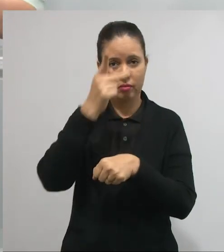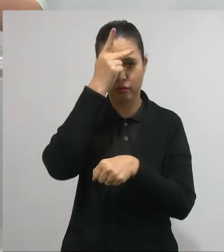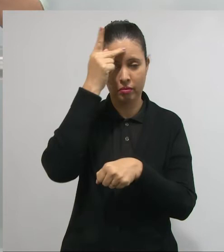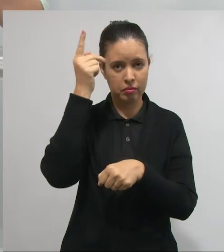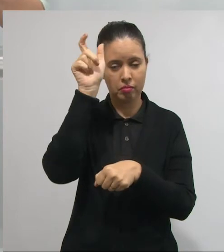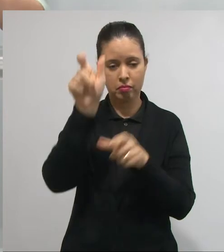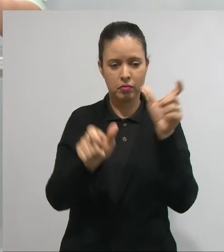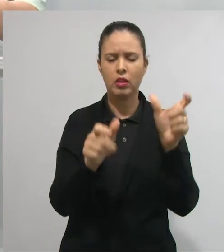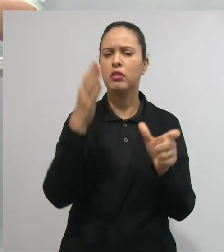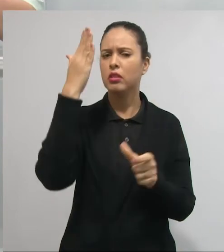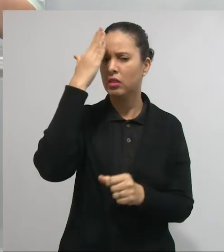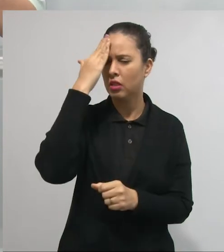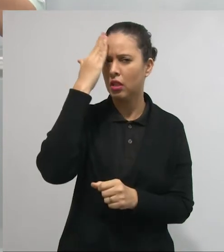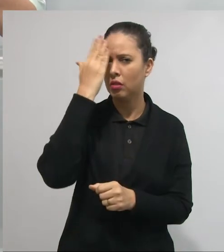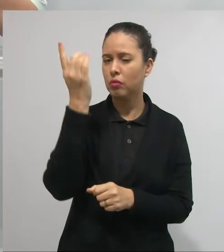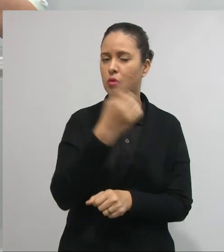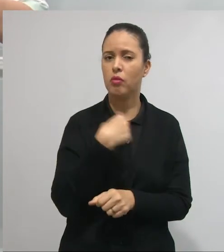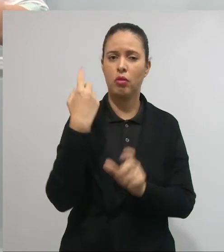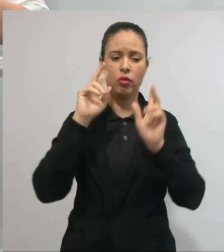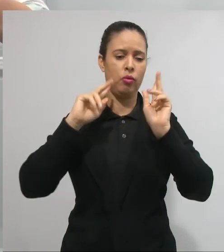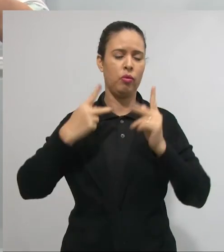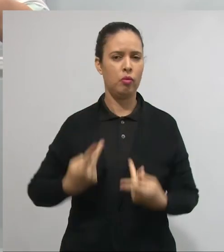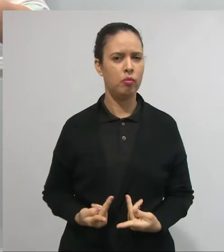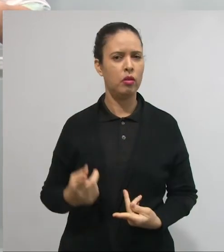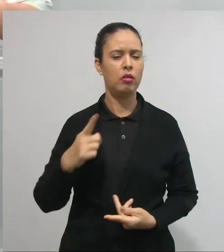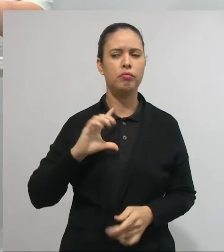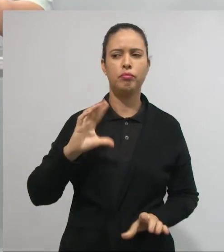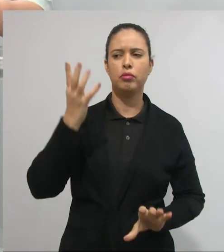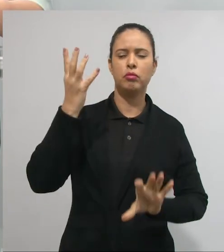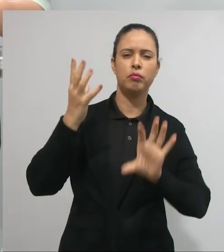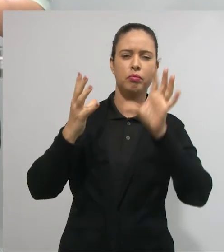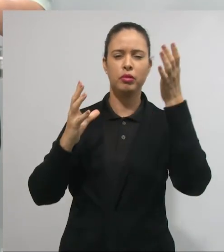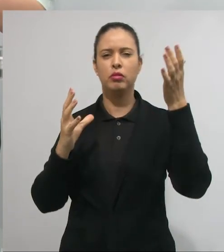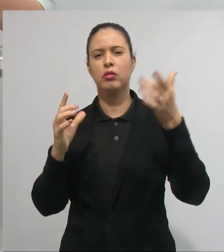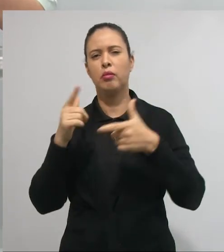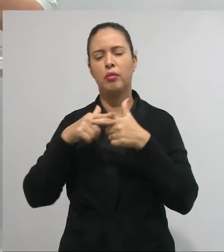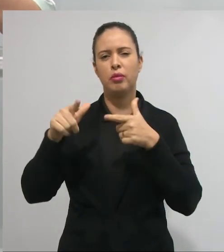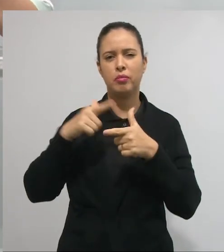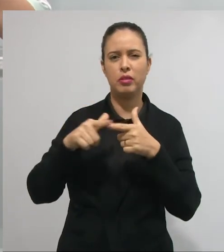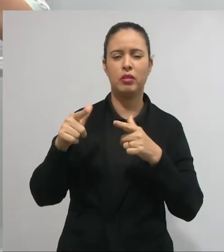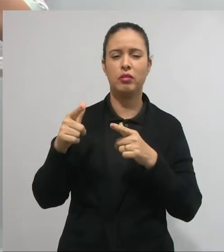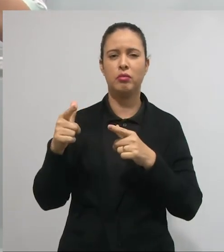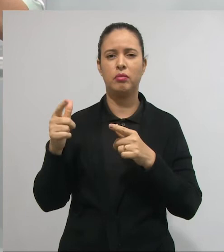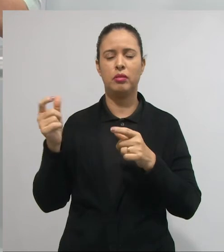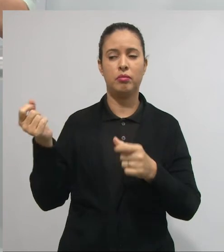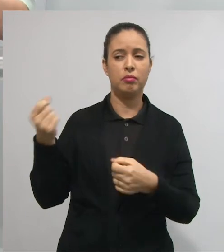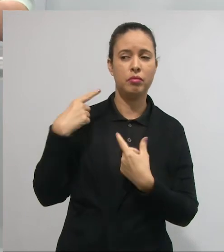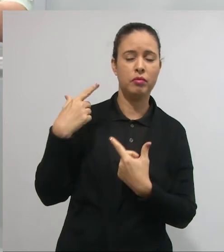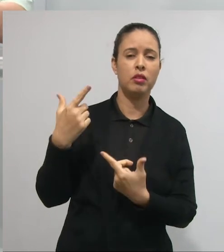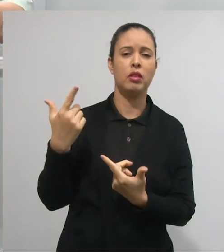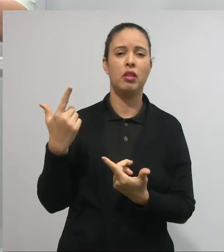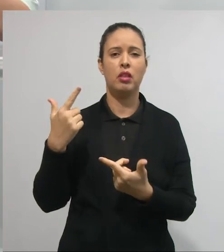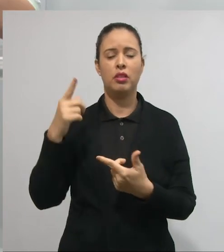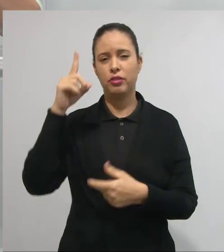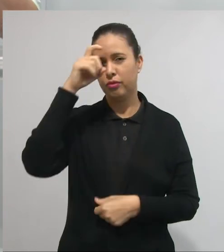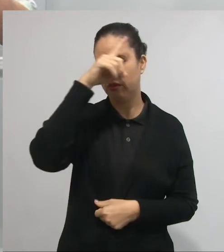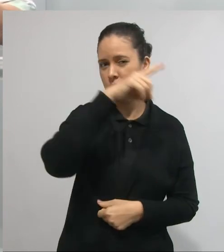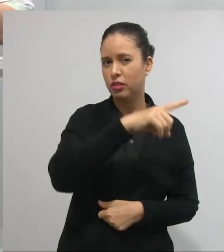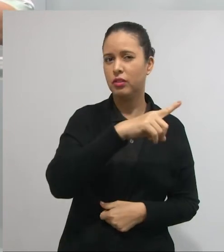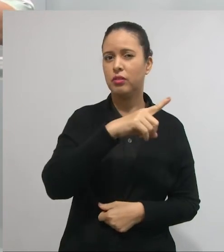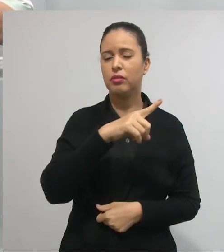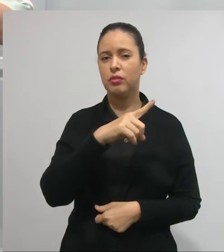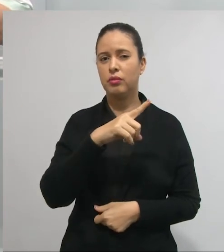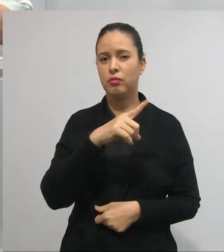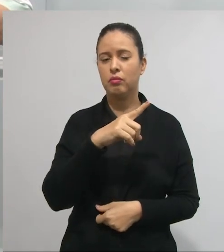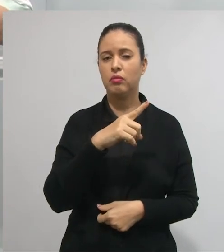nós podemos passar por algumas situações críticas, dificuldades, e